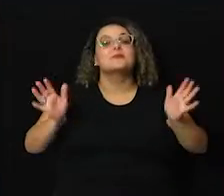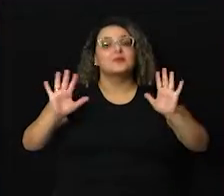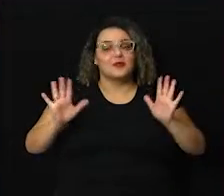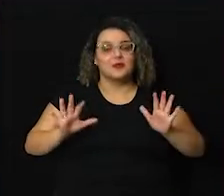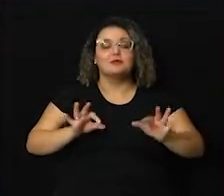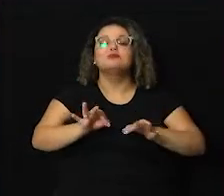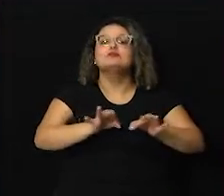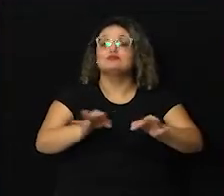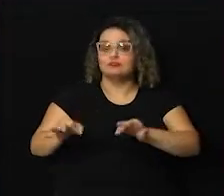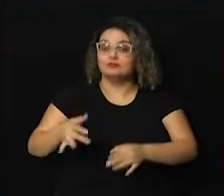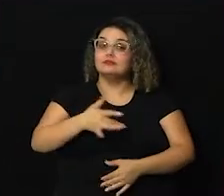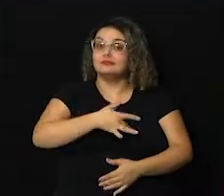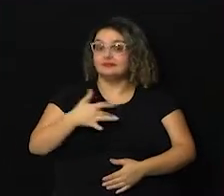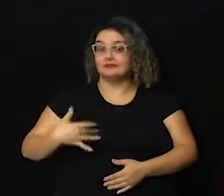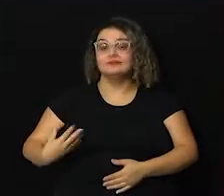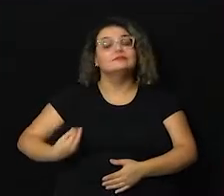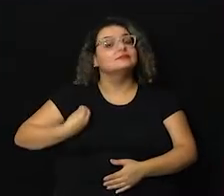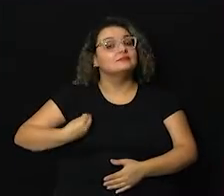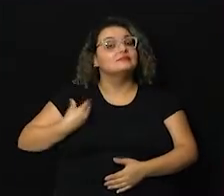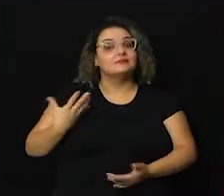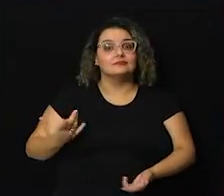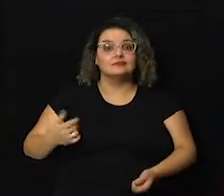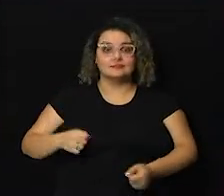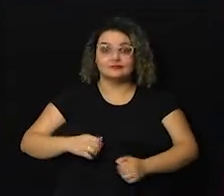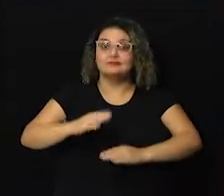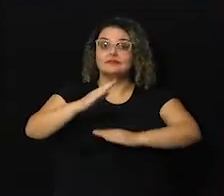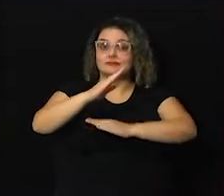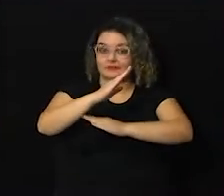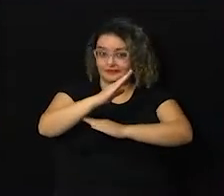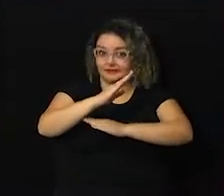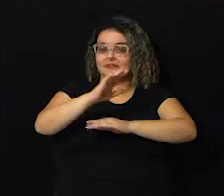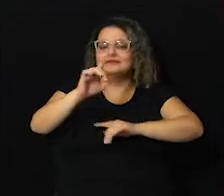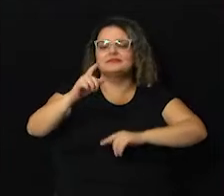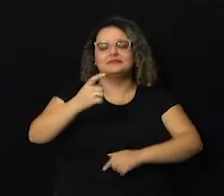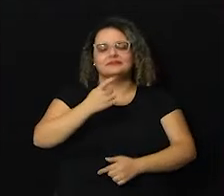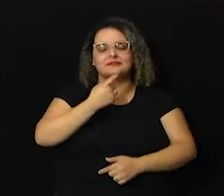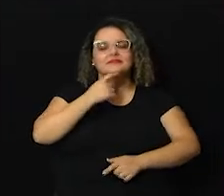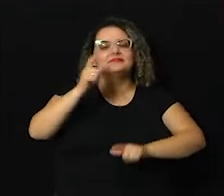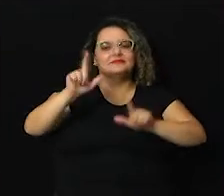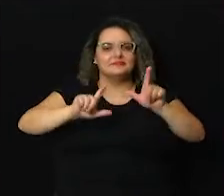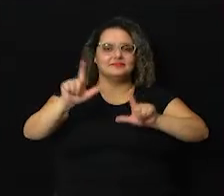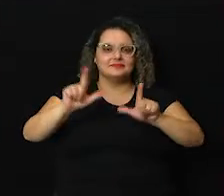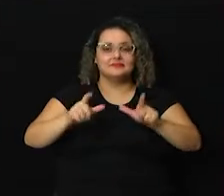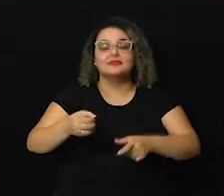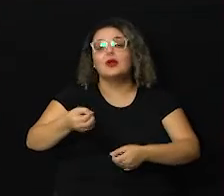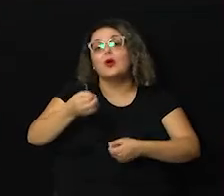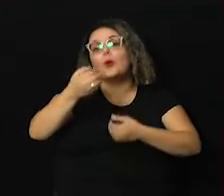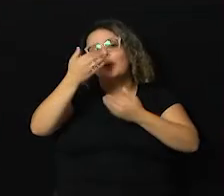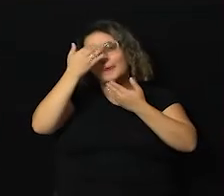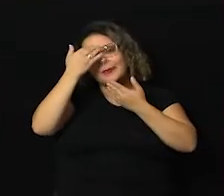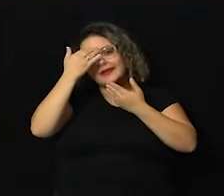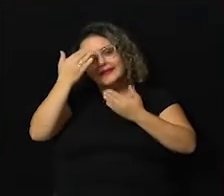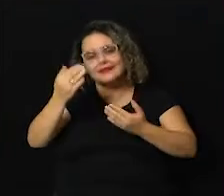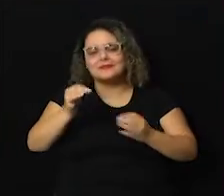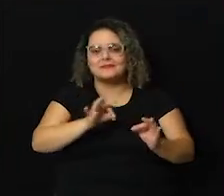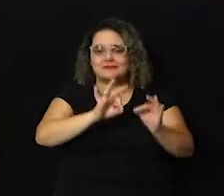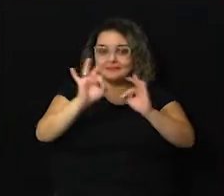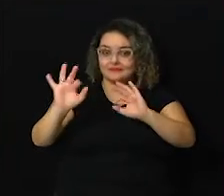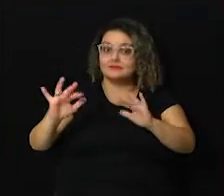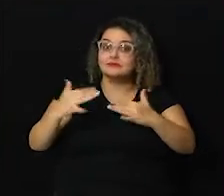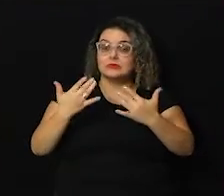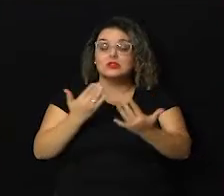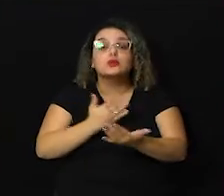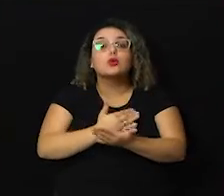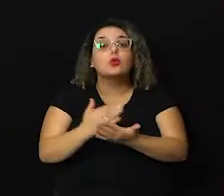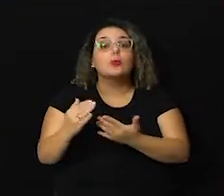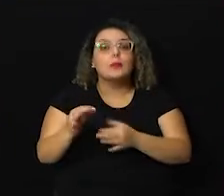Olá, mais um programa Saúde é Vida, começando aqui pela tela da TV Câmara Campinas. Desde já, muito obrigada pela sua companhia. E eu já